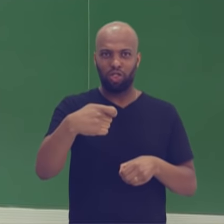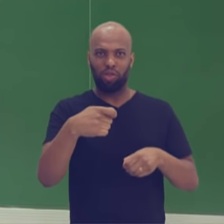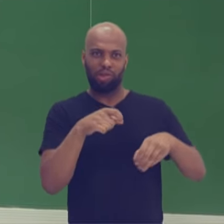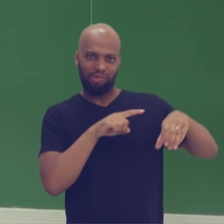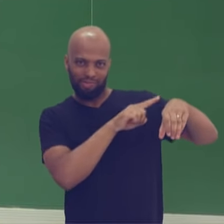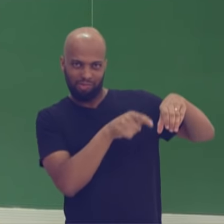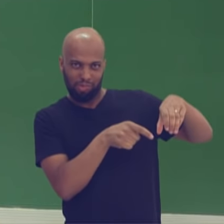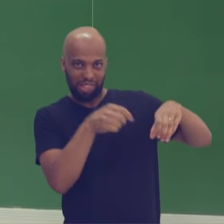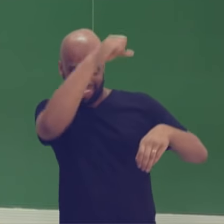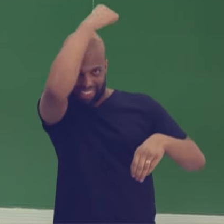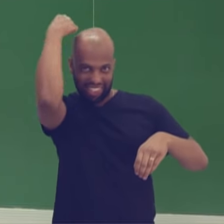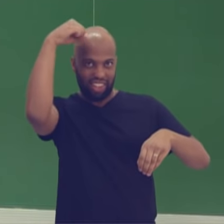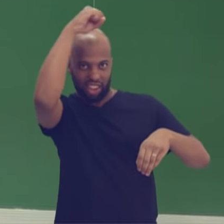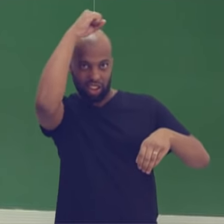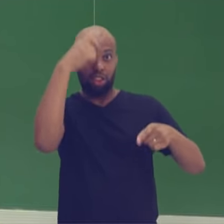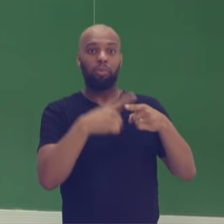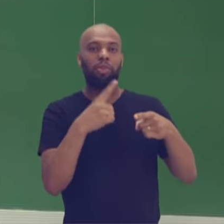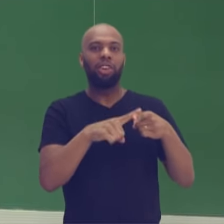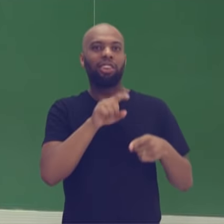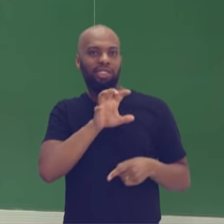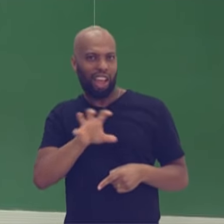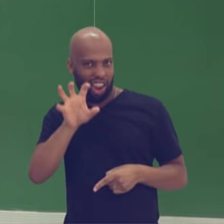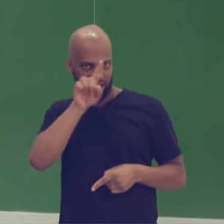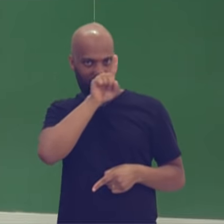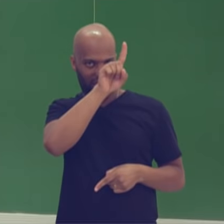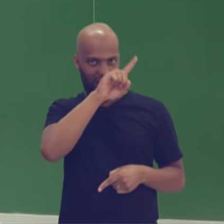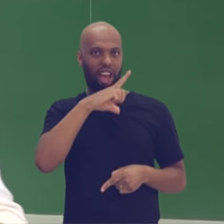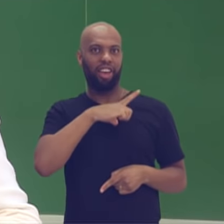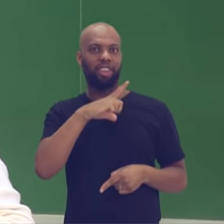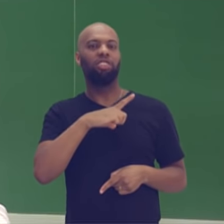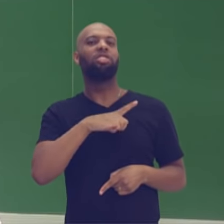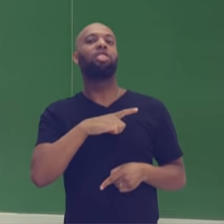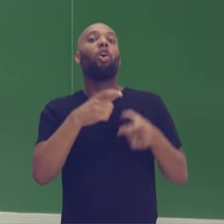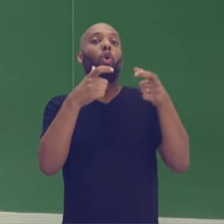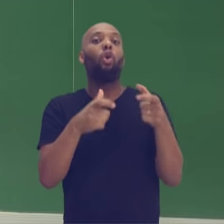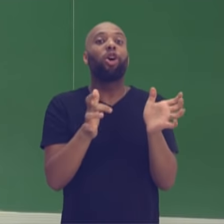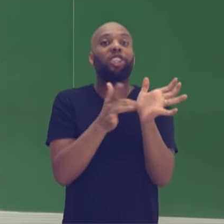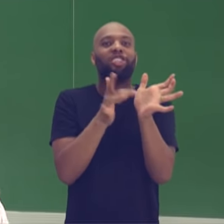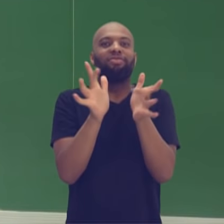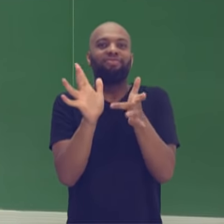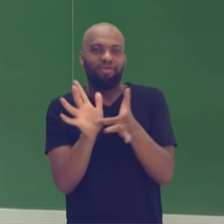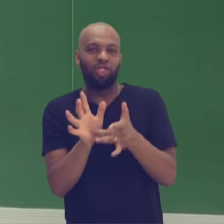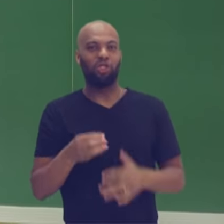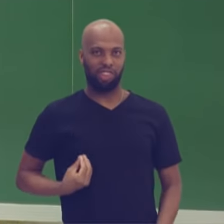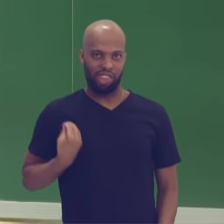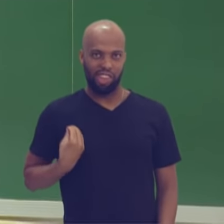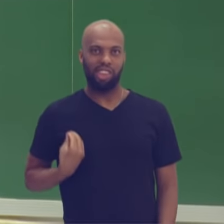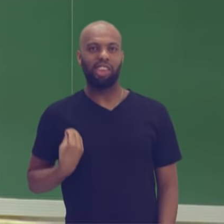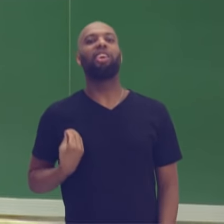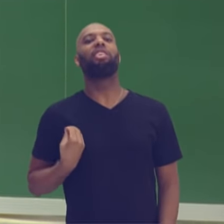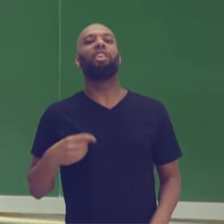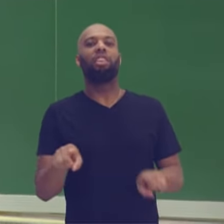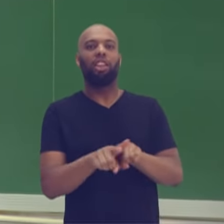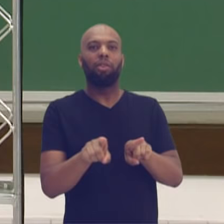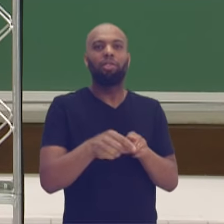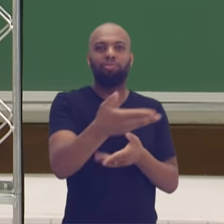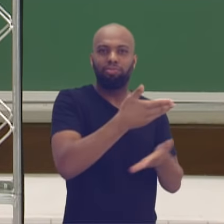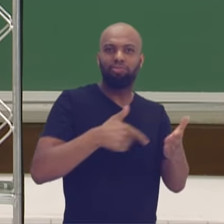vocês. Aquela região, além de ter sido habitada, foi onde Jesus viveu,